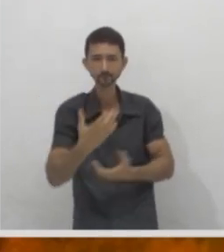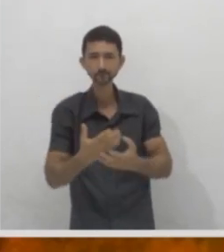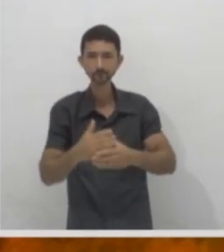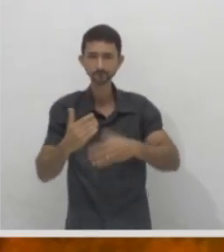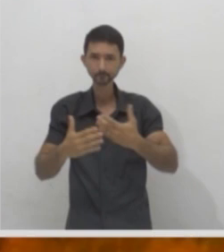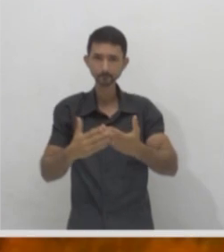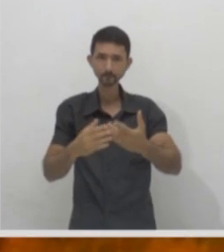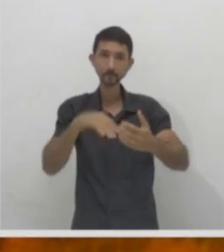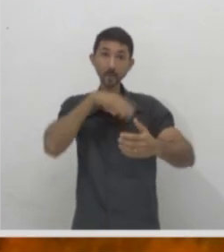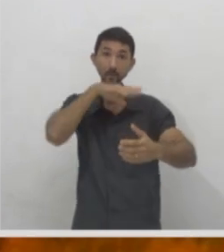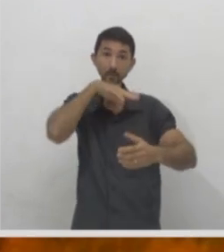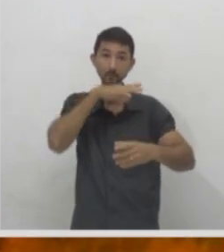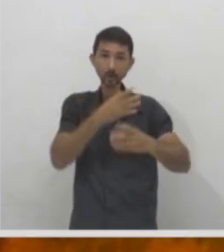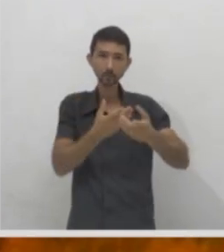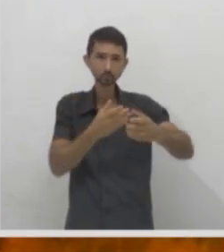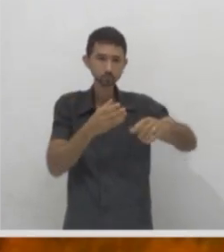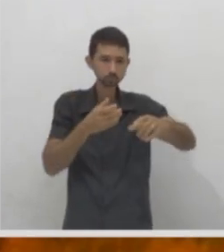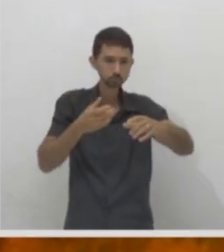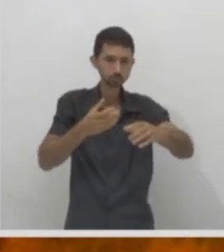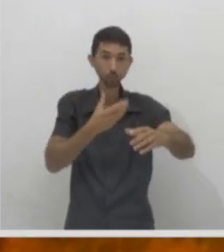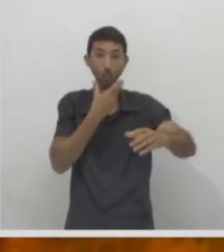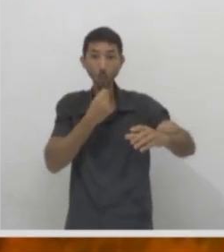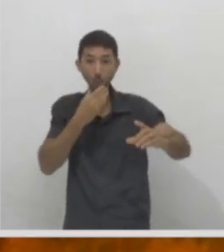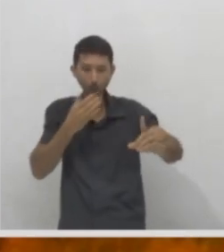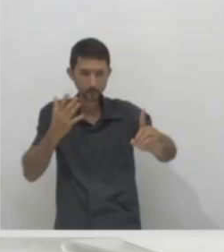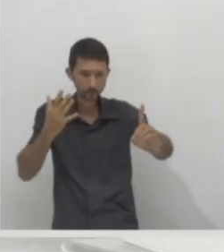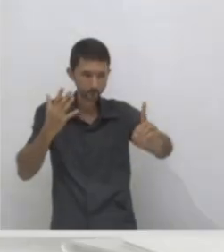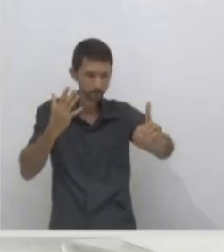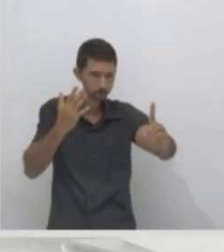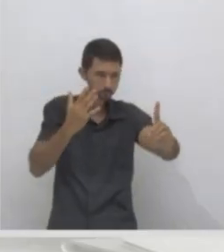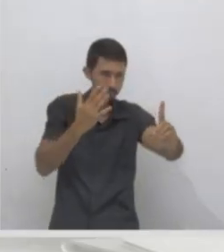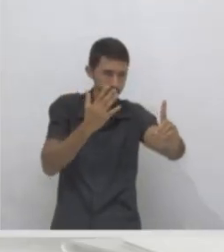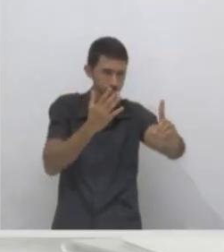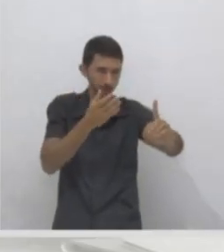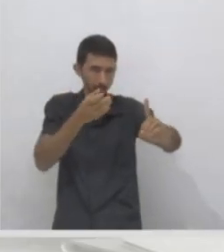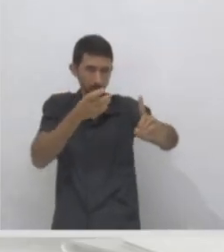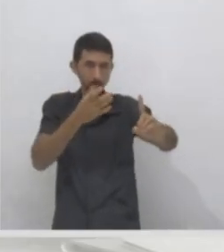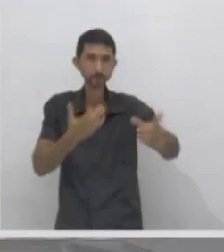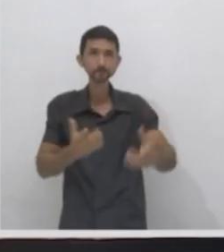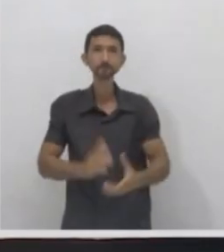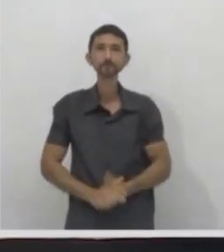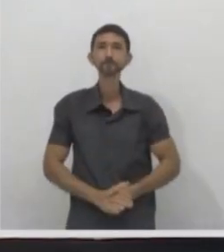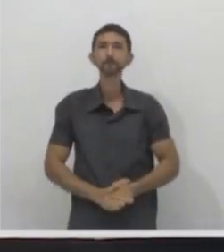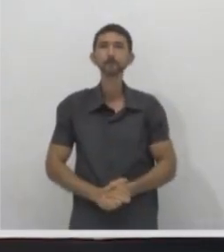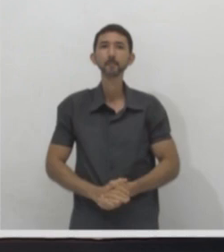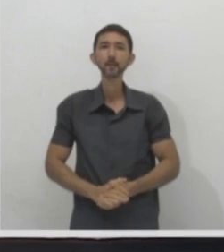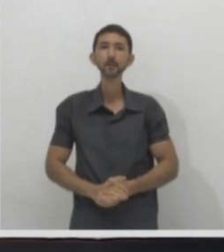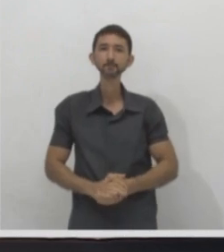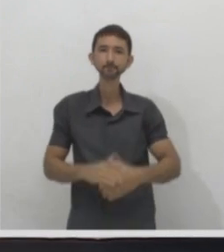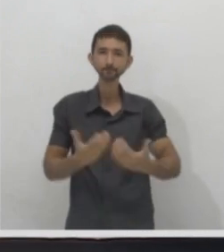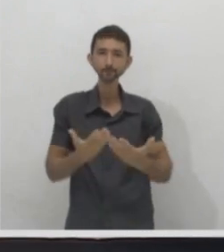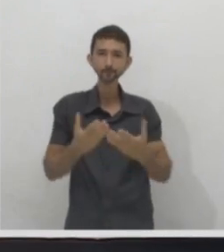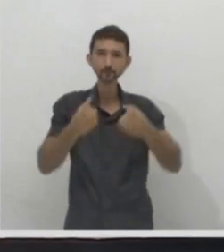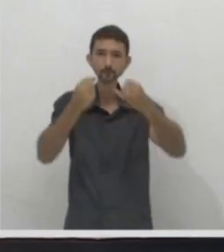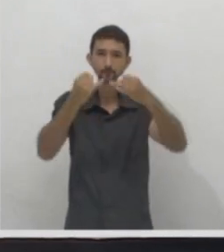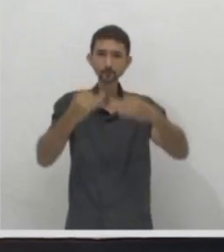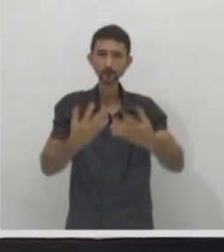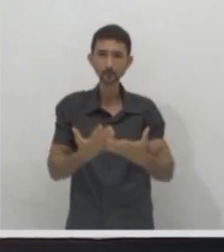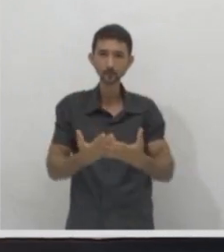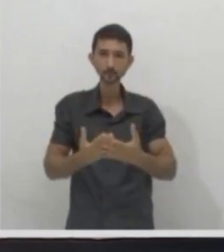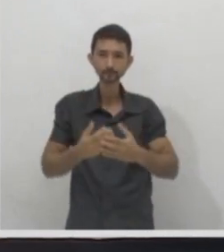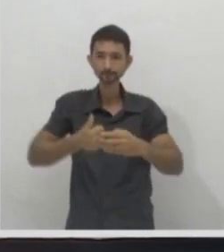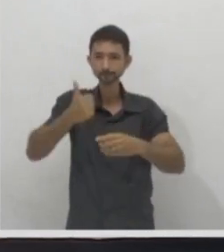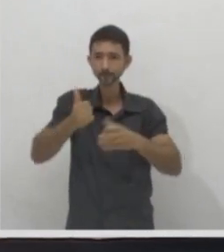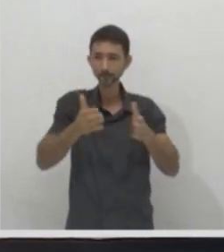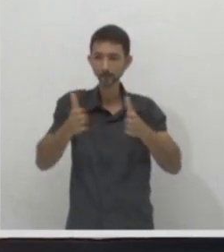eles ainda estão com bastante prudência, tá? Ok? Bem, vamos falar agora especificamente do primeiro